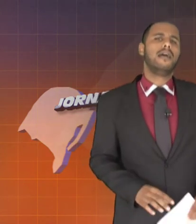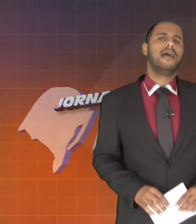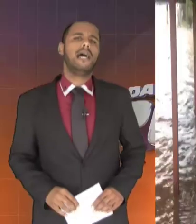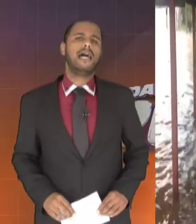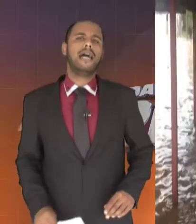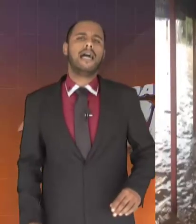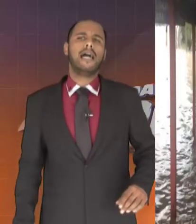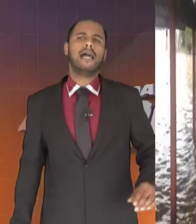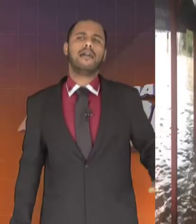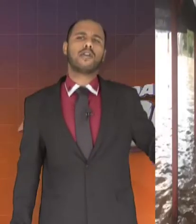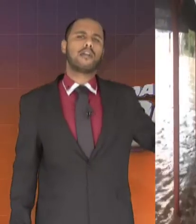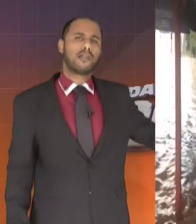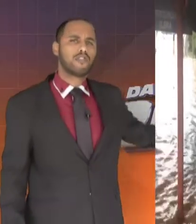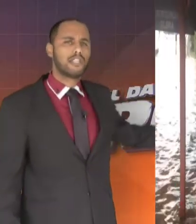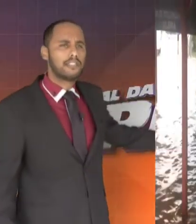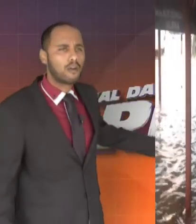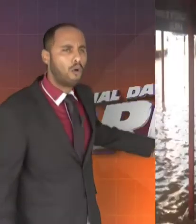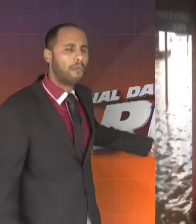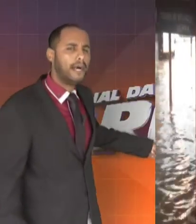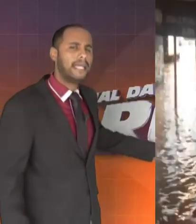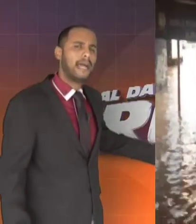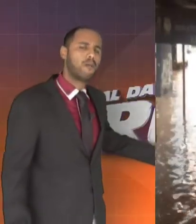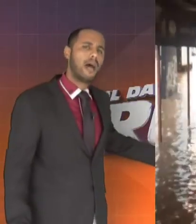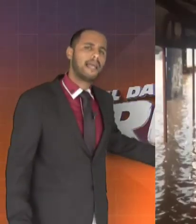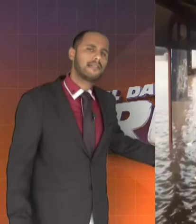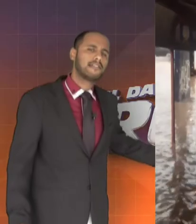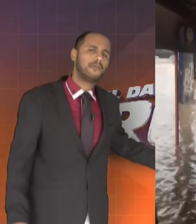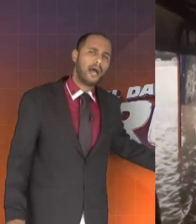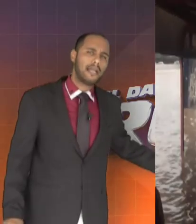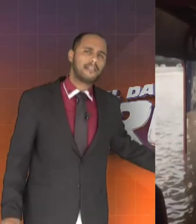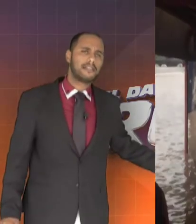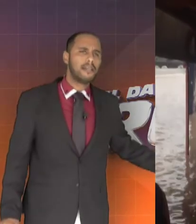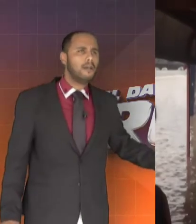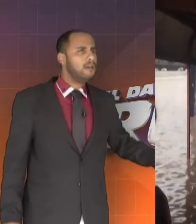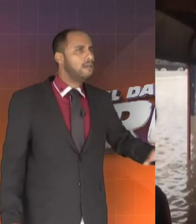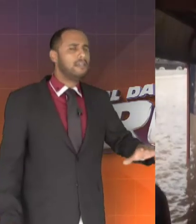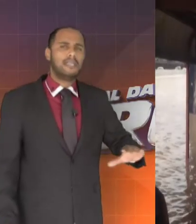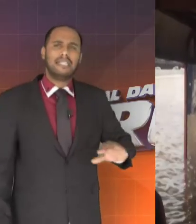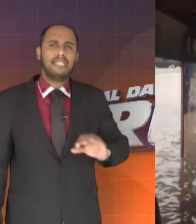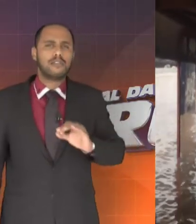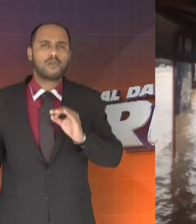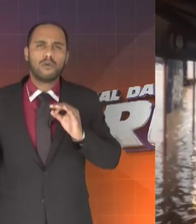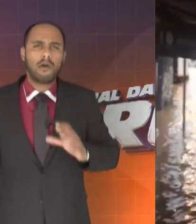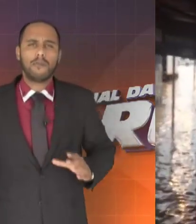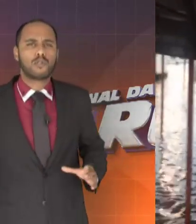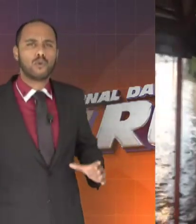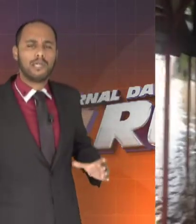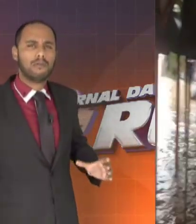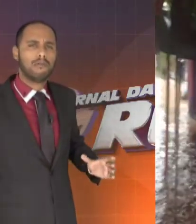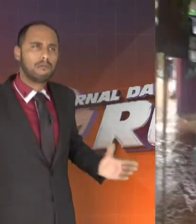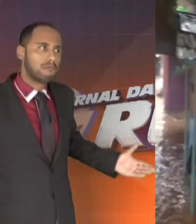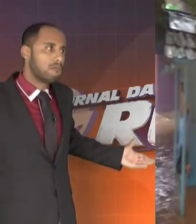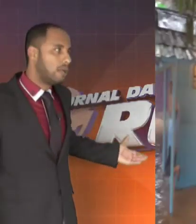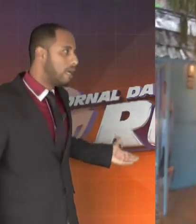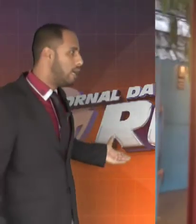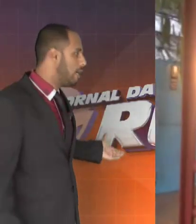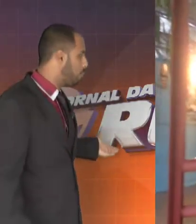ar. Eu quero que vocês acompanhem agora essas imagens. Isso é um